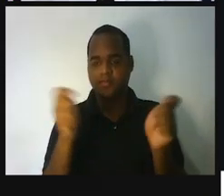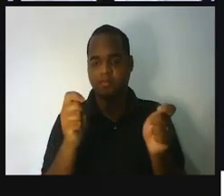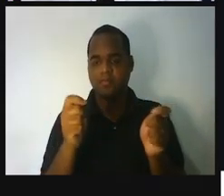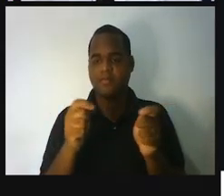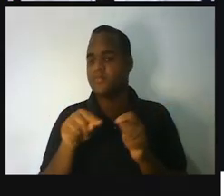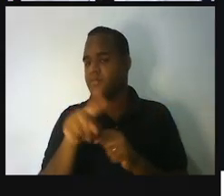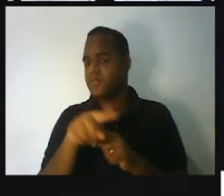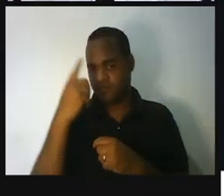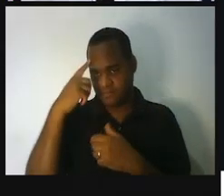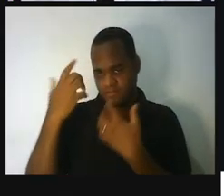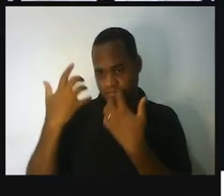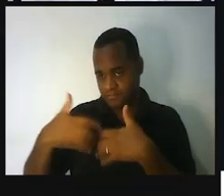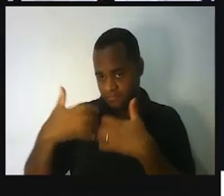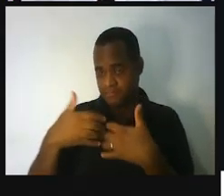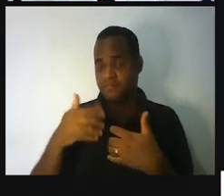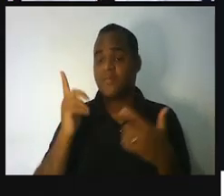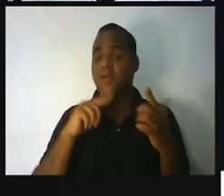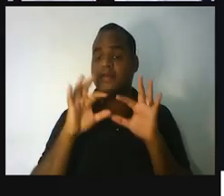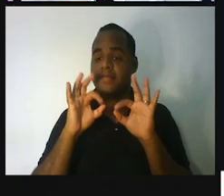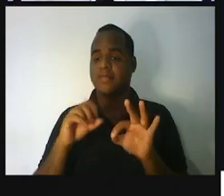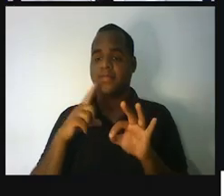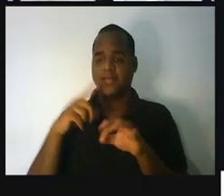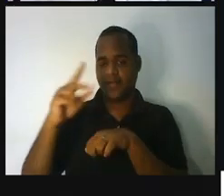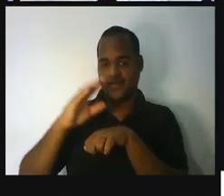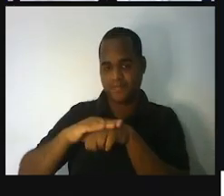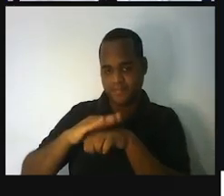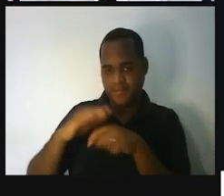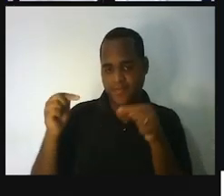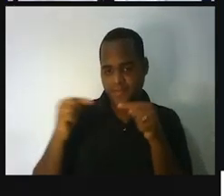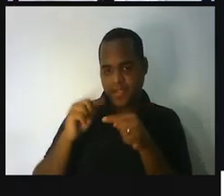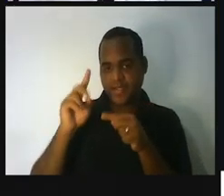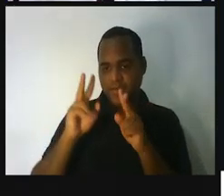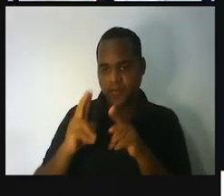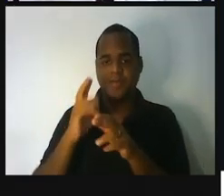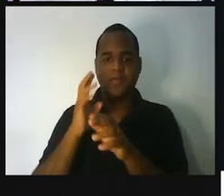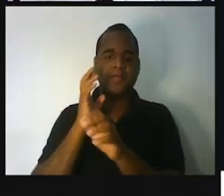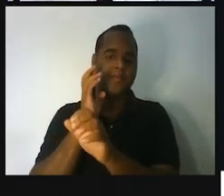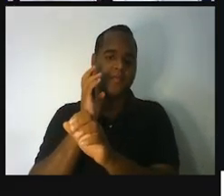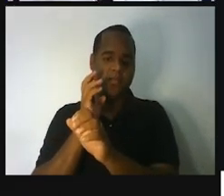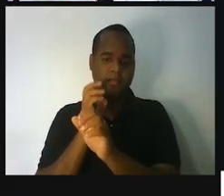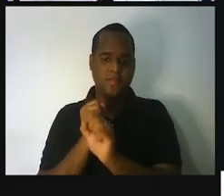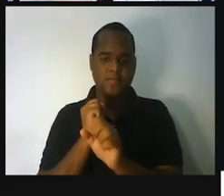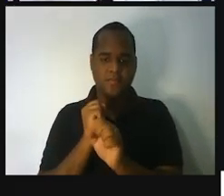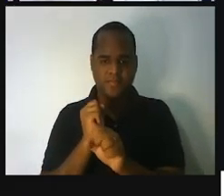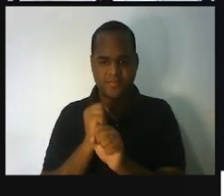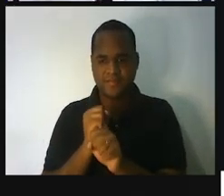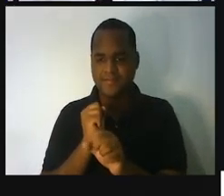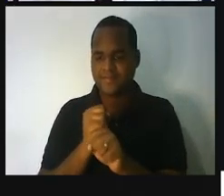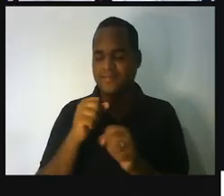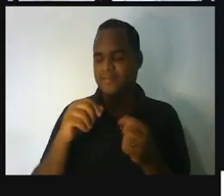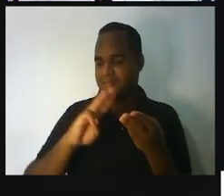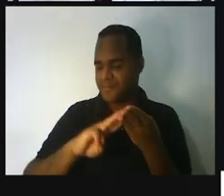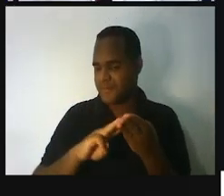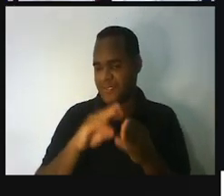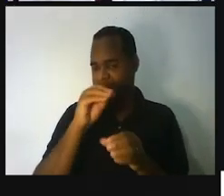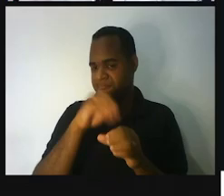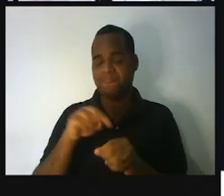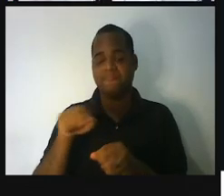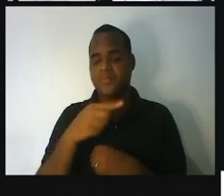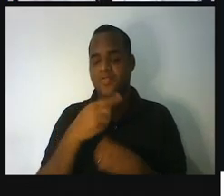do raciocínio, que já é a matemática. Então, com base em tudo que falei até